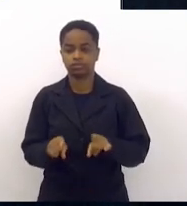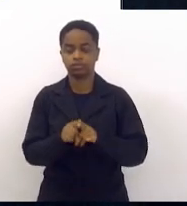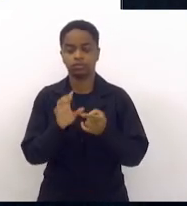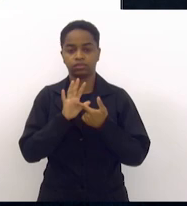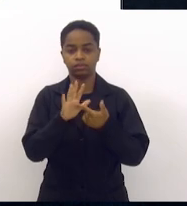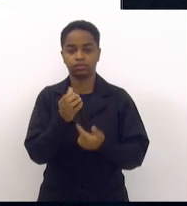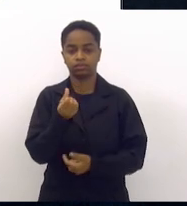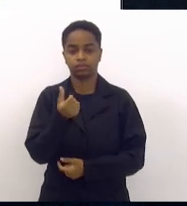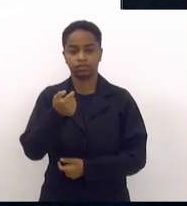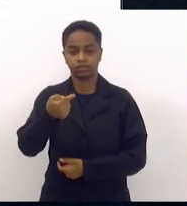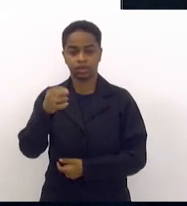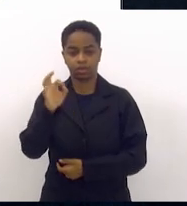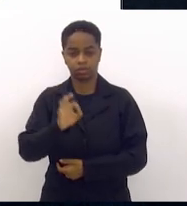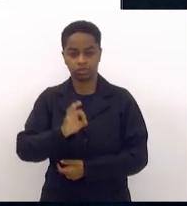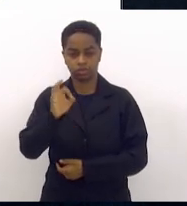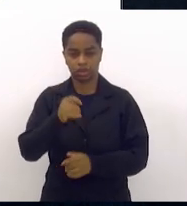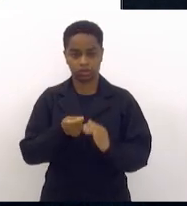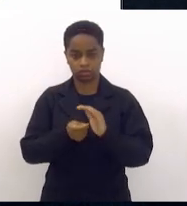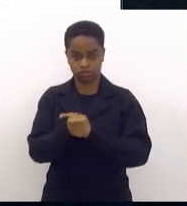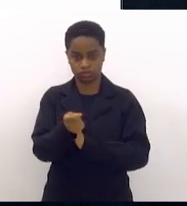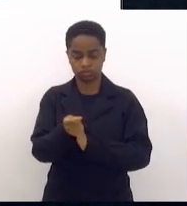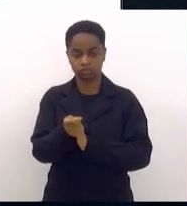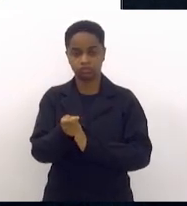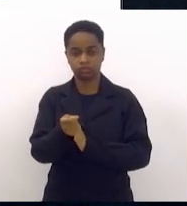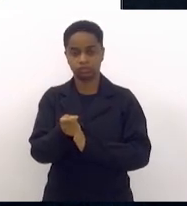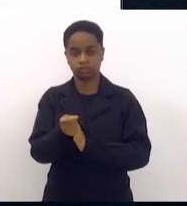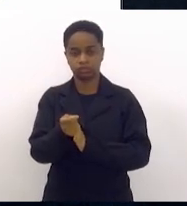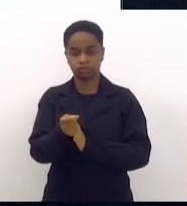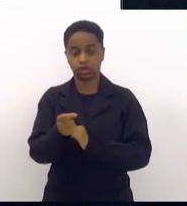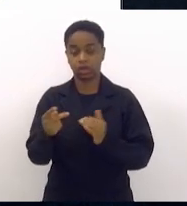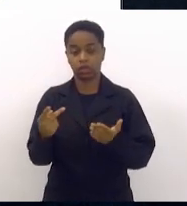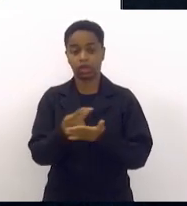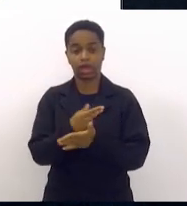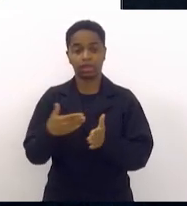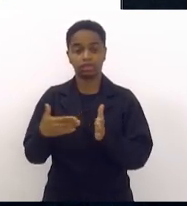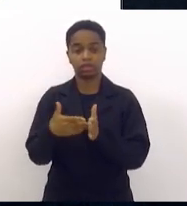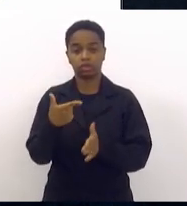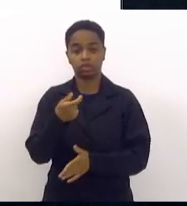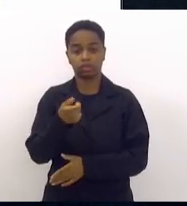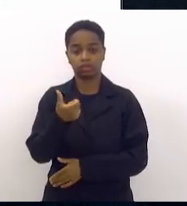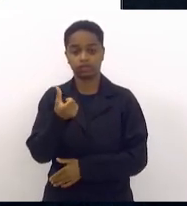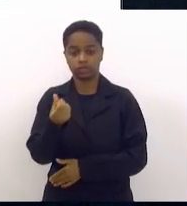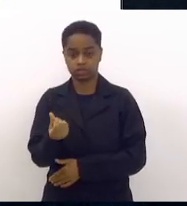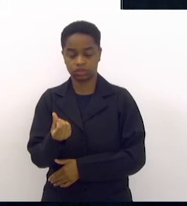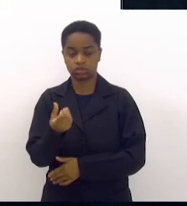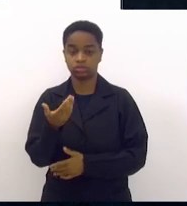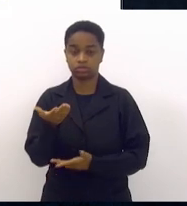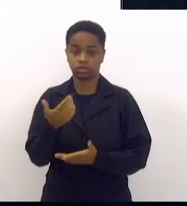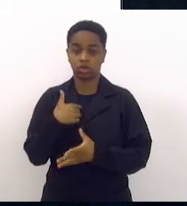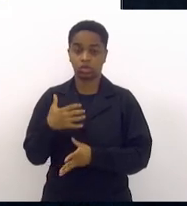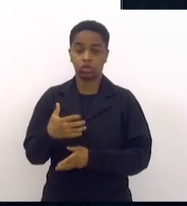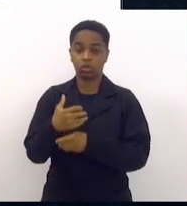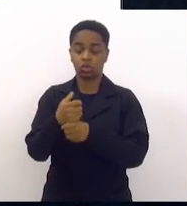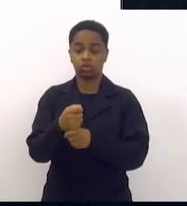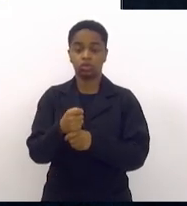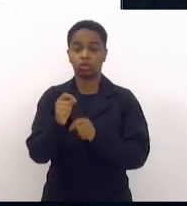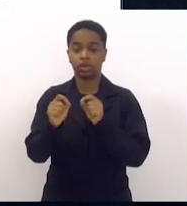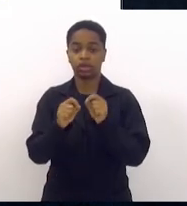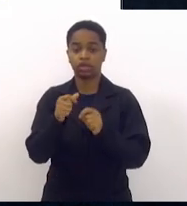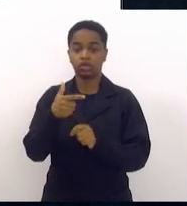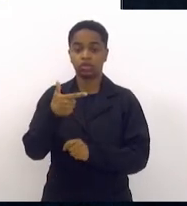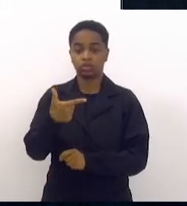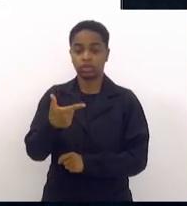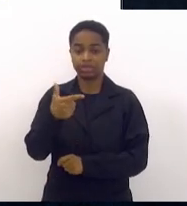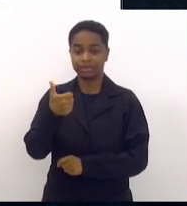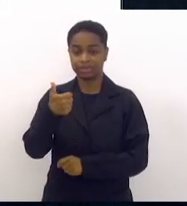67% desse investimento vai ser realizado até 2026 eu fiz a conta aqui isso dá r17